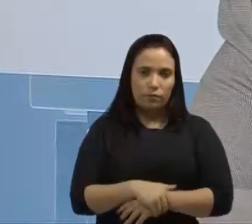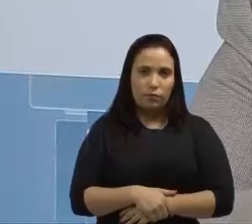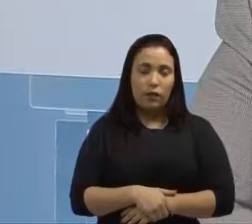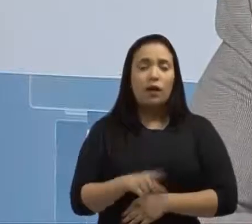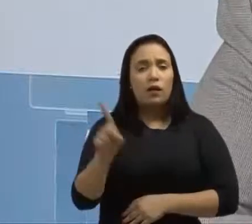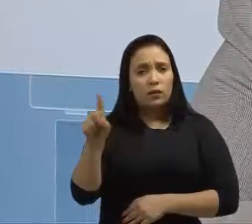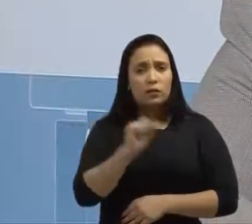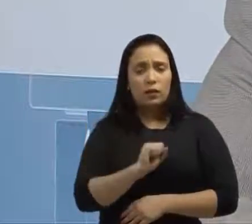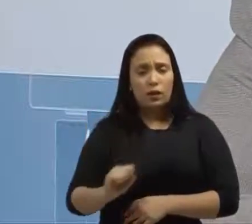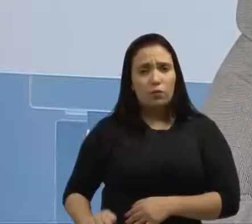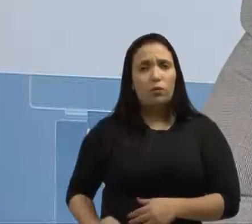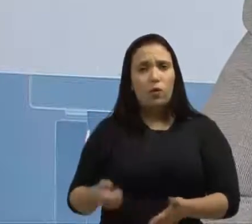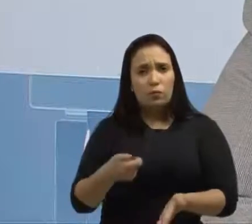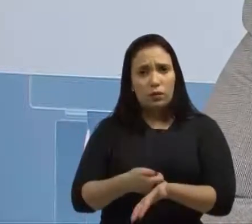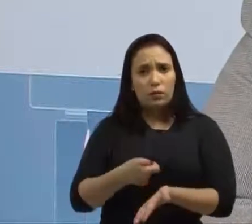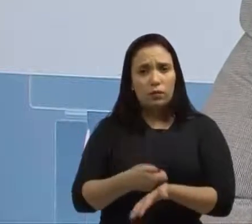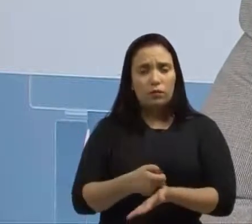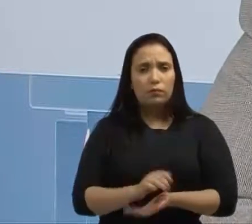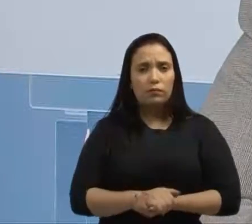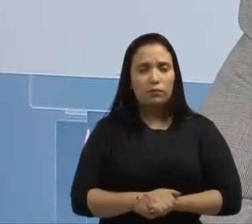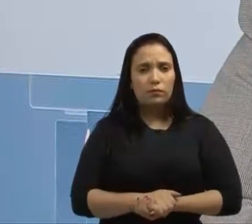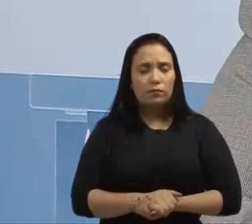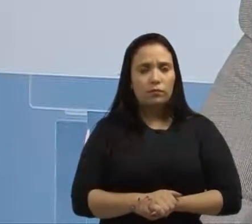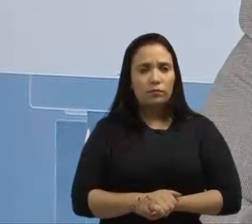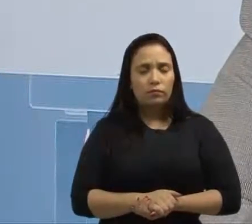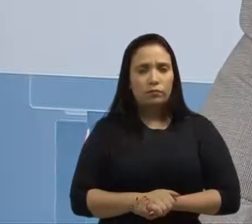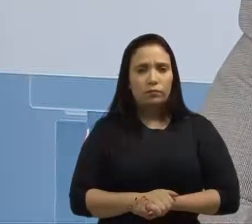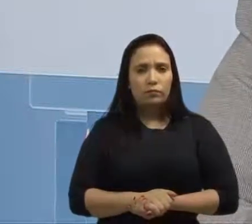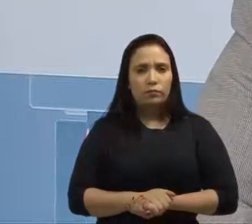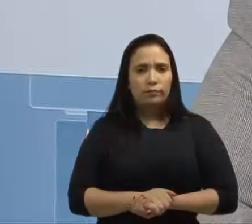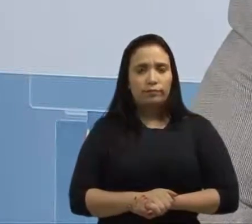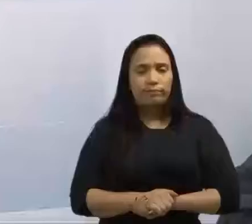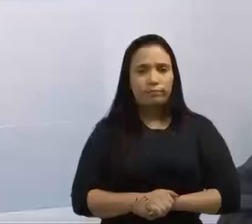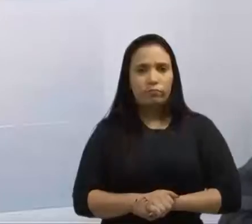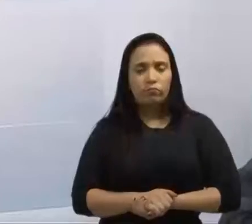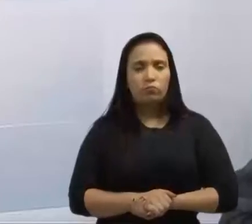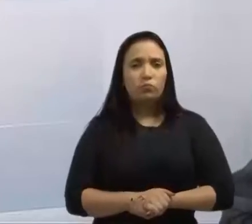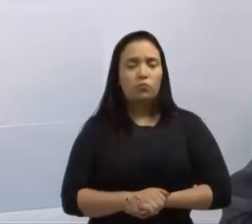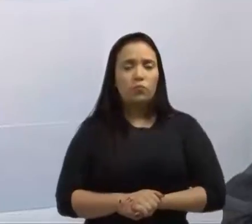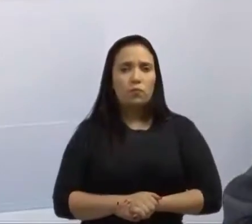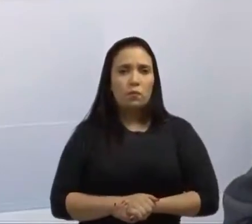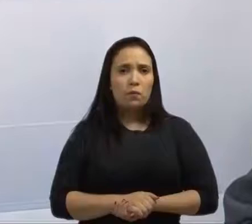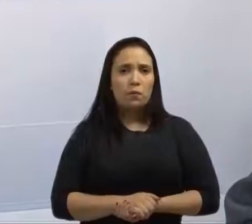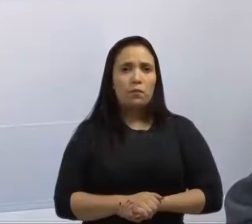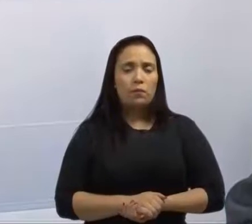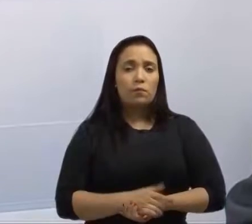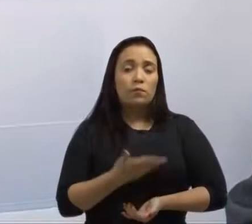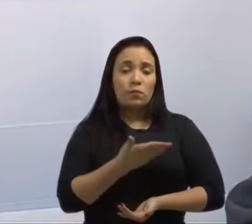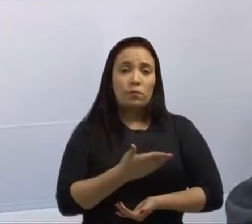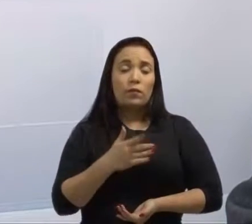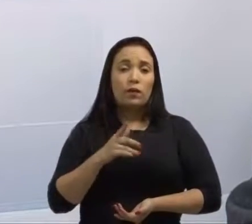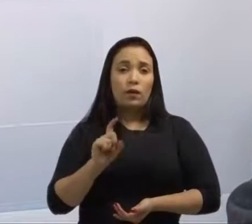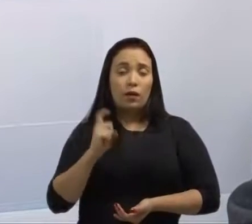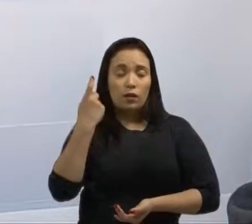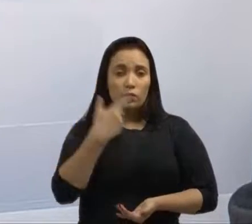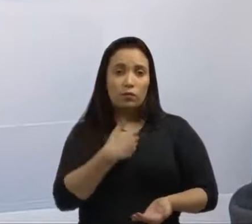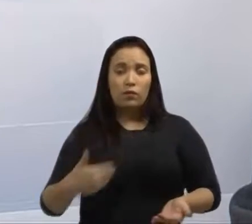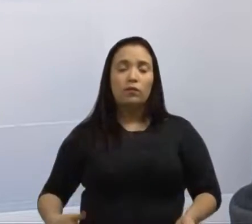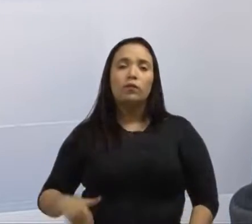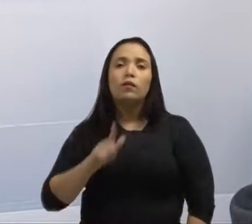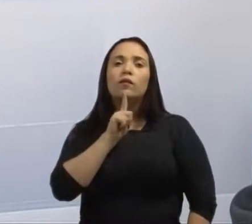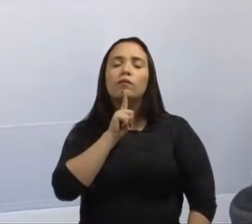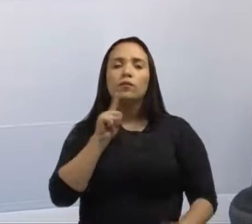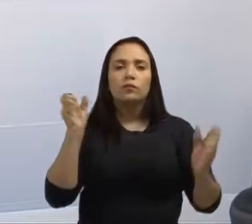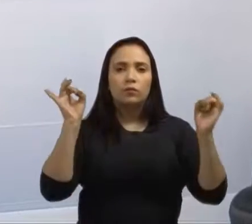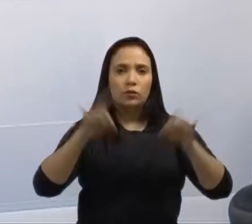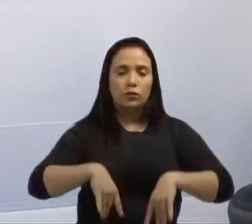que é a obrigação dele do que lutar pelo Estado dele. Carlos. É assim que todos devem proceder. Carlos, o ex-governador Lúcio Alcântara deixou a presidência do